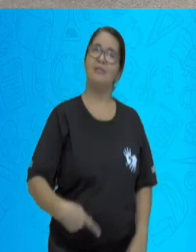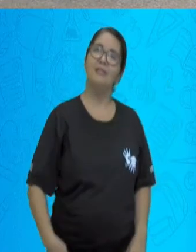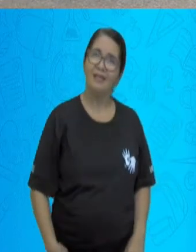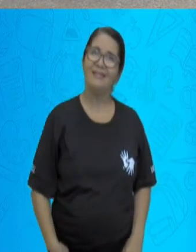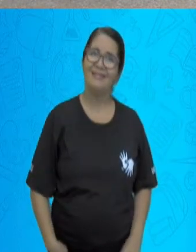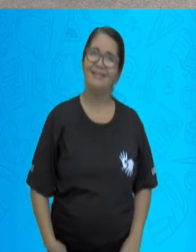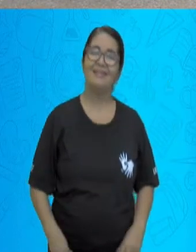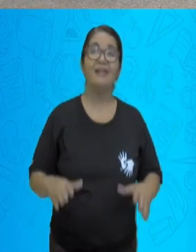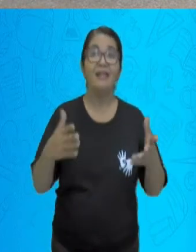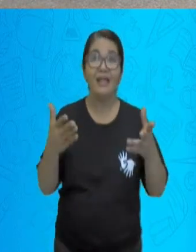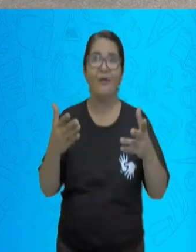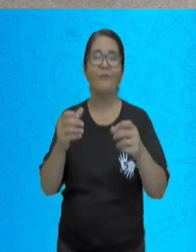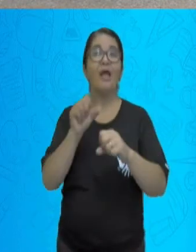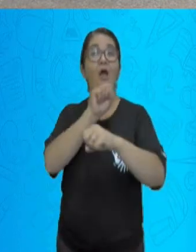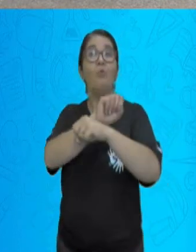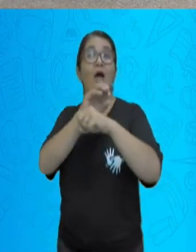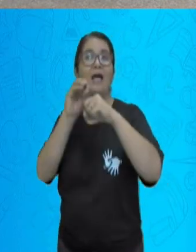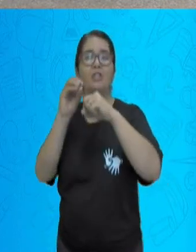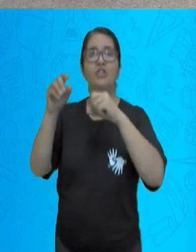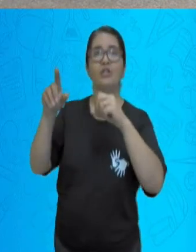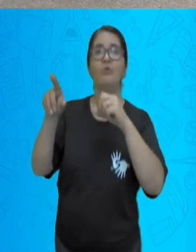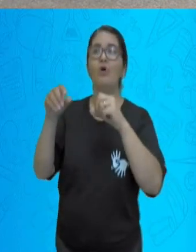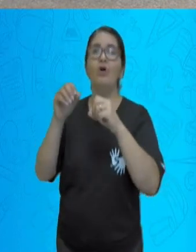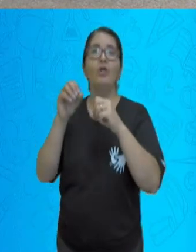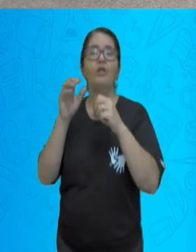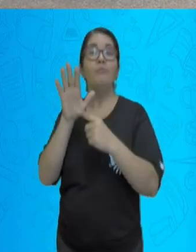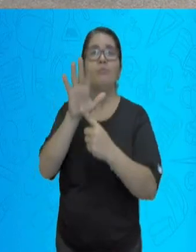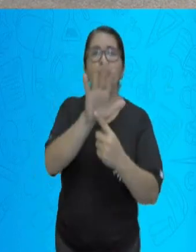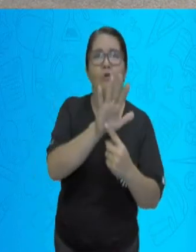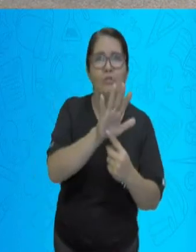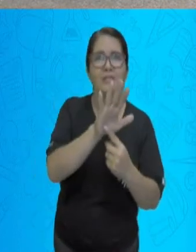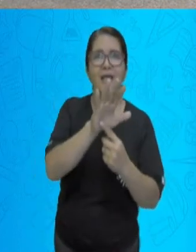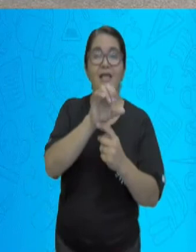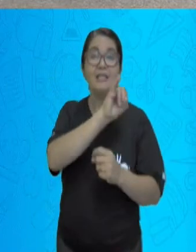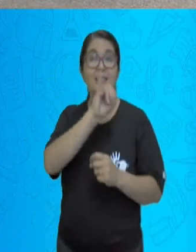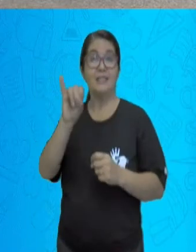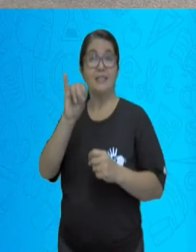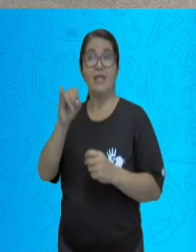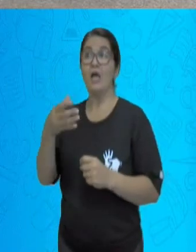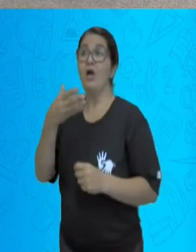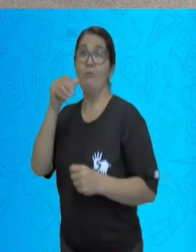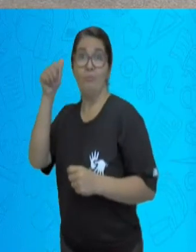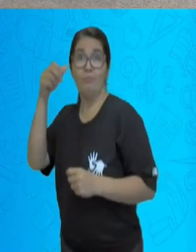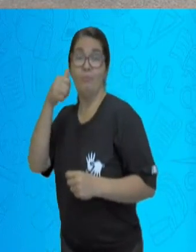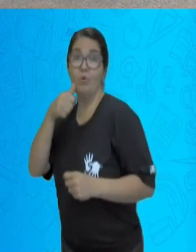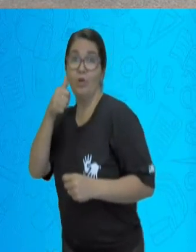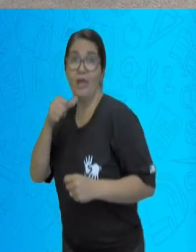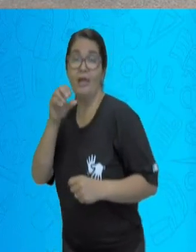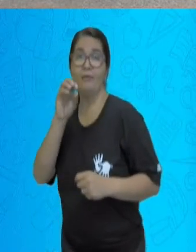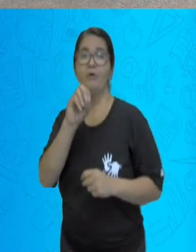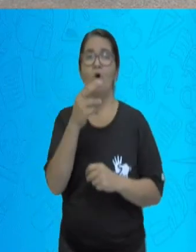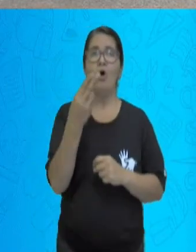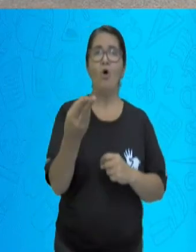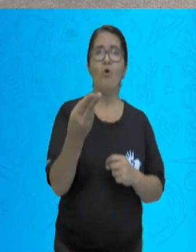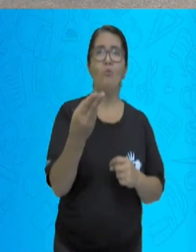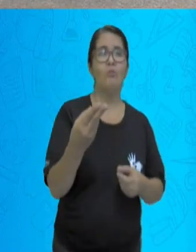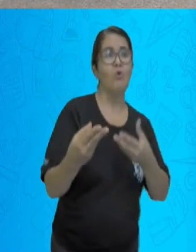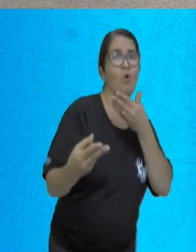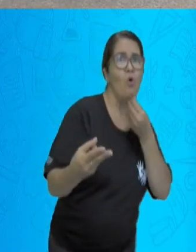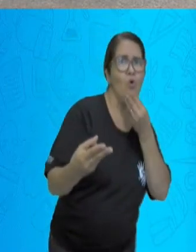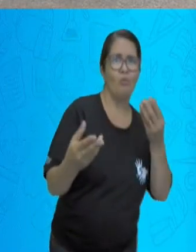e feminino. Agora, quando a ex-presidente Dilma Rousseff